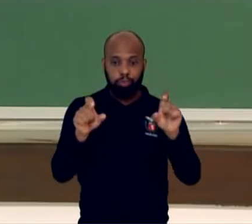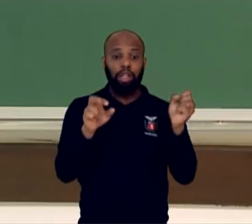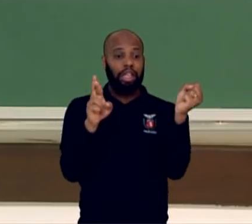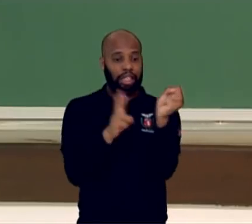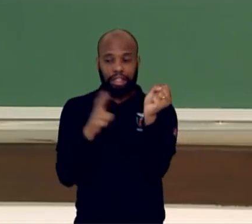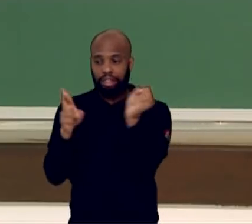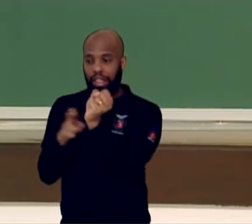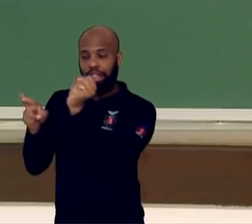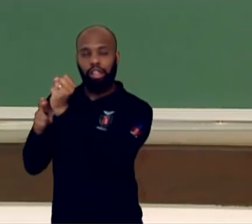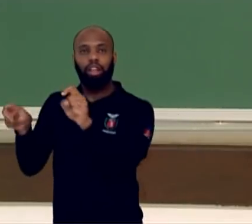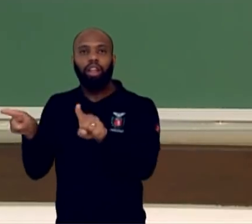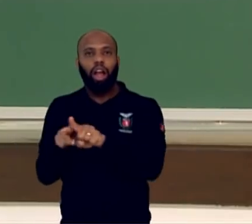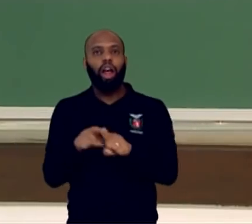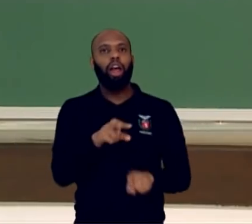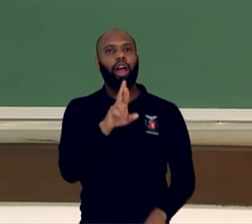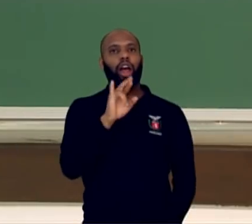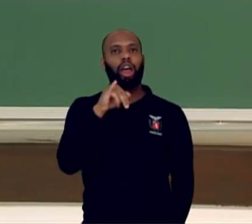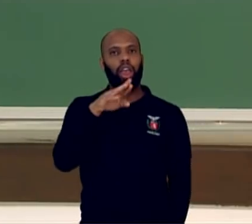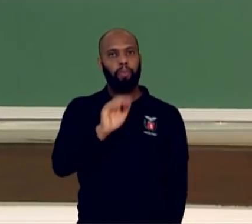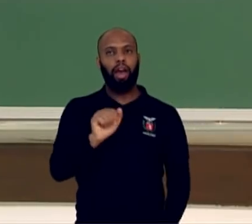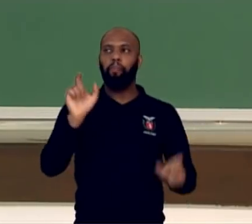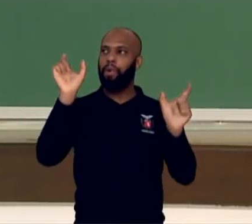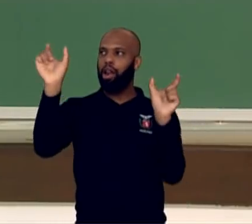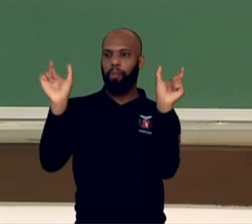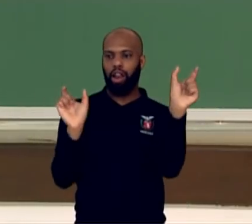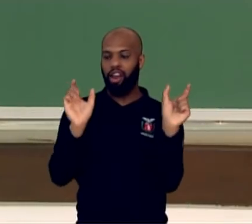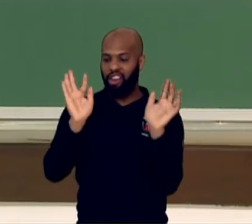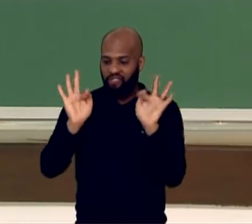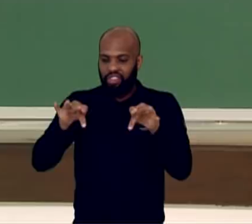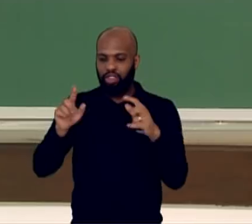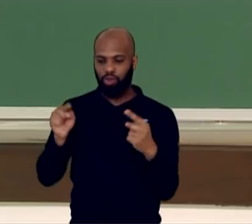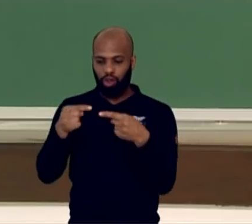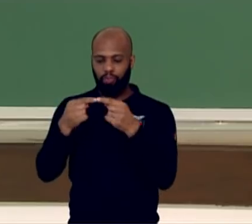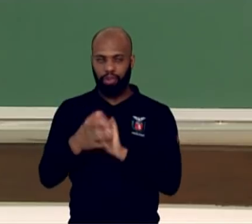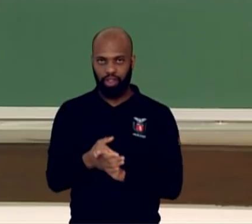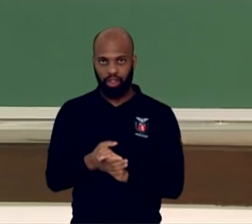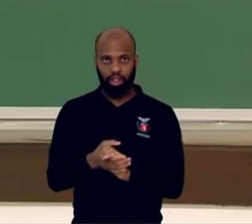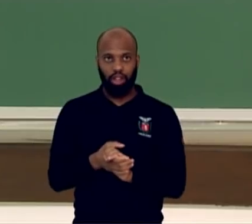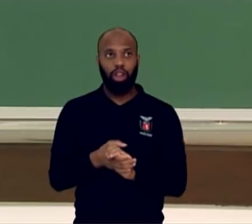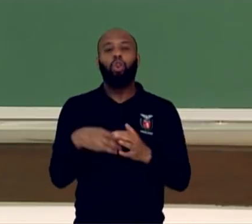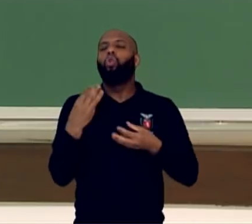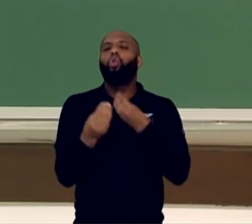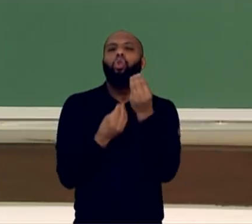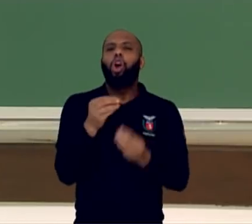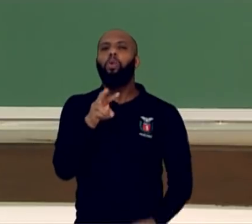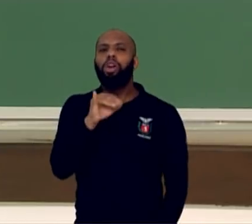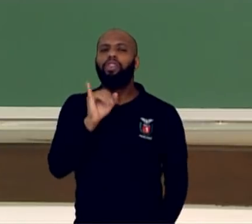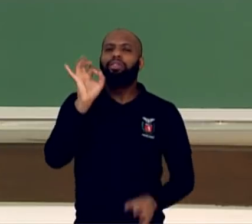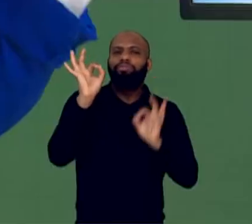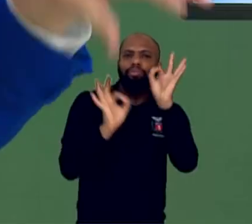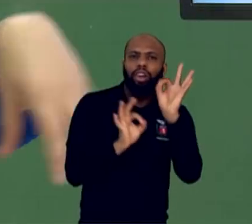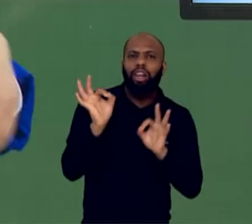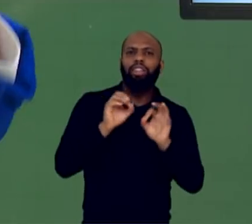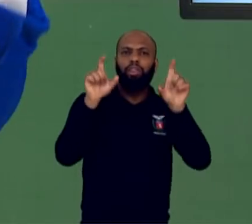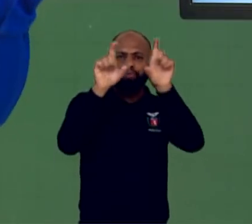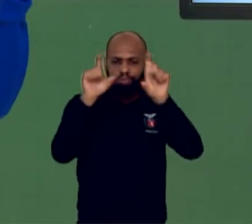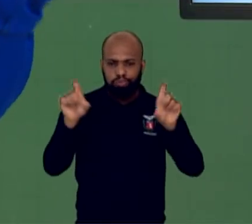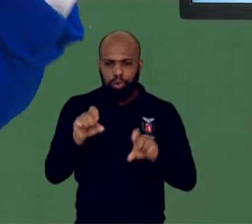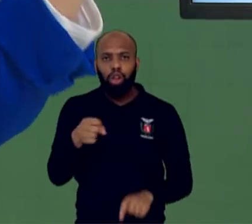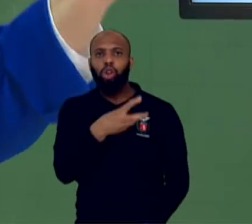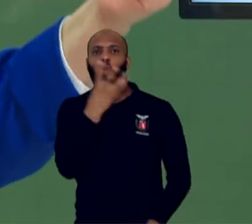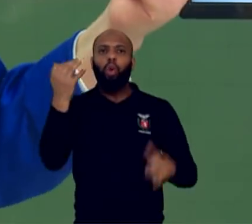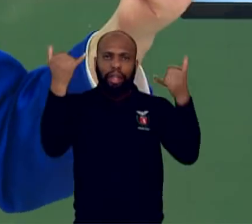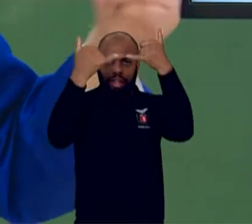e rima. Se você pegar o poema estilo da Cecília Meirelles, o que você tem que pensar? Como que vai organizar os versos? Quantas estrofes